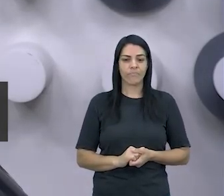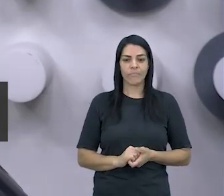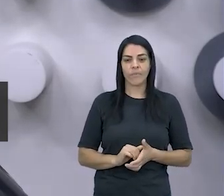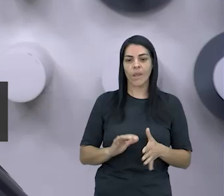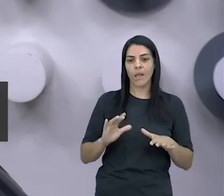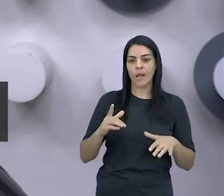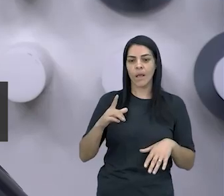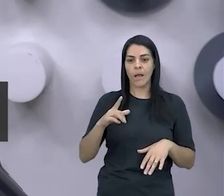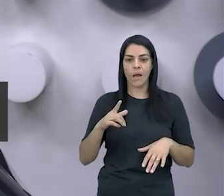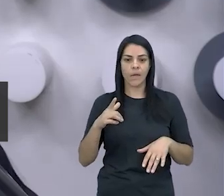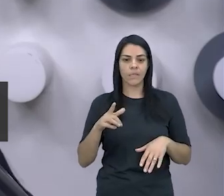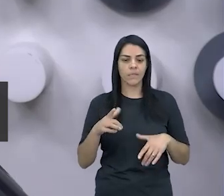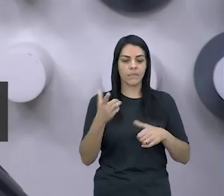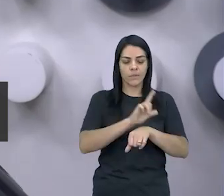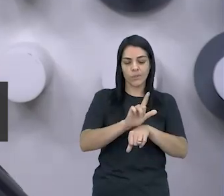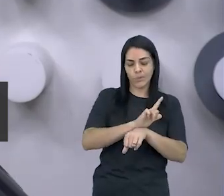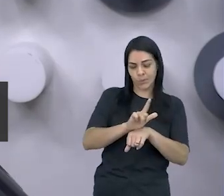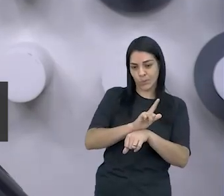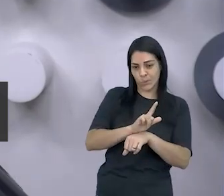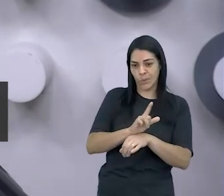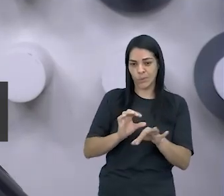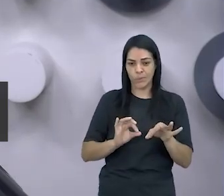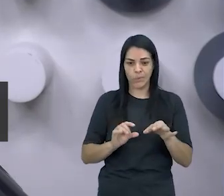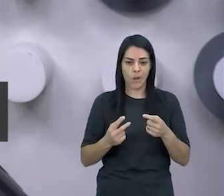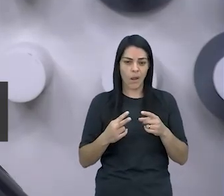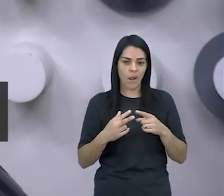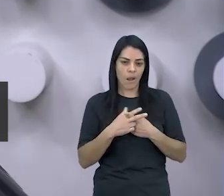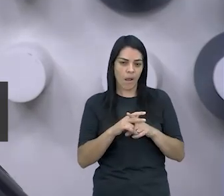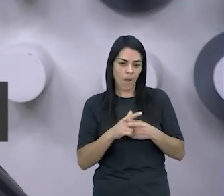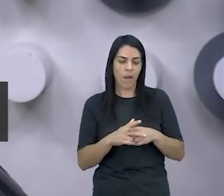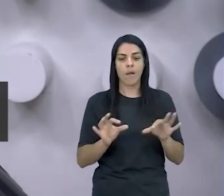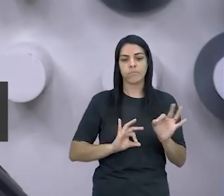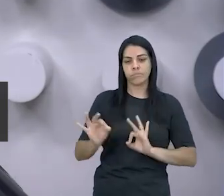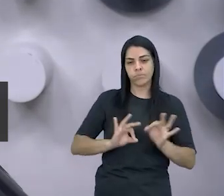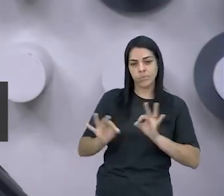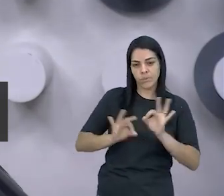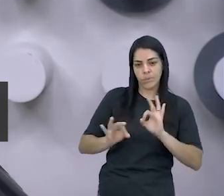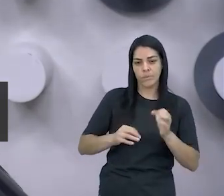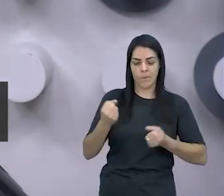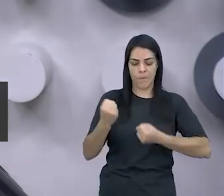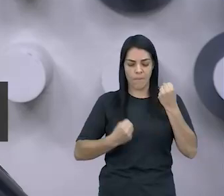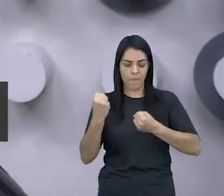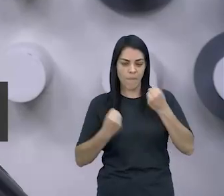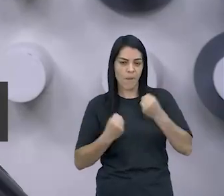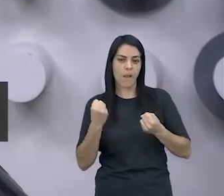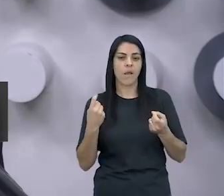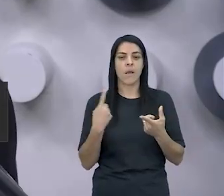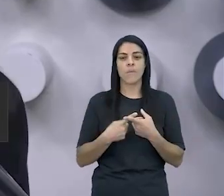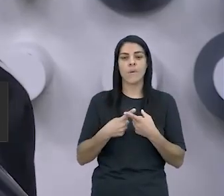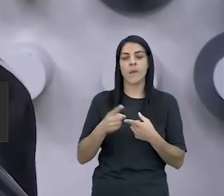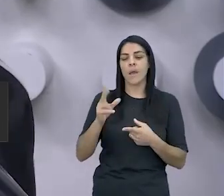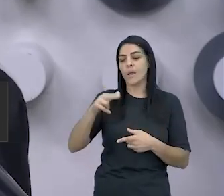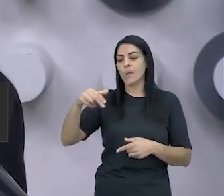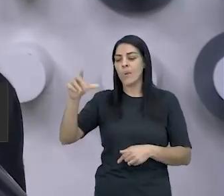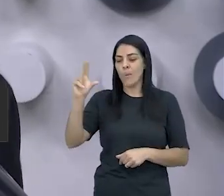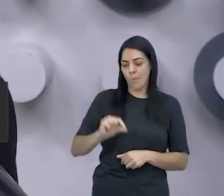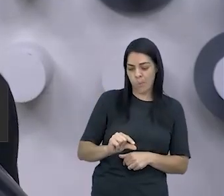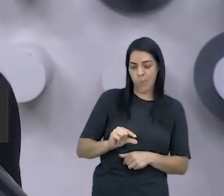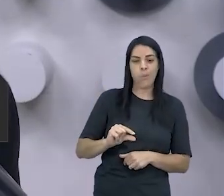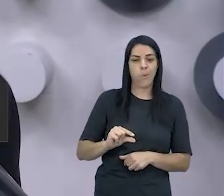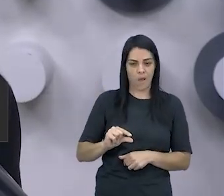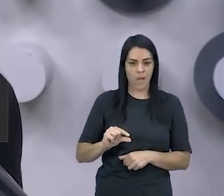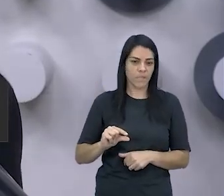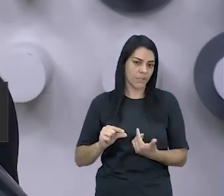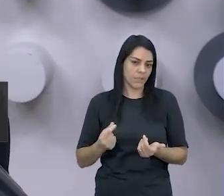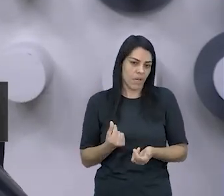aí com carros encalhados, mas não baixam o preço e os juros continuam exorbitante. O que nós queremos? É que